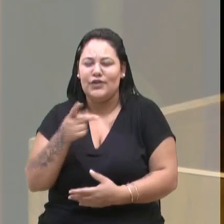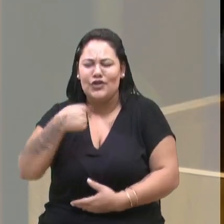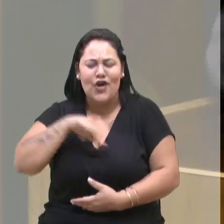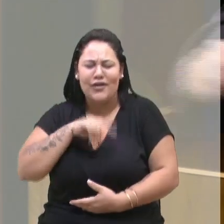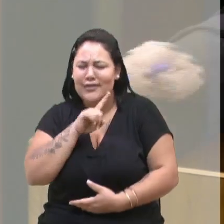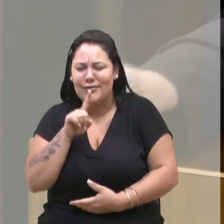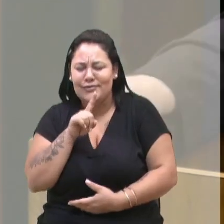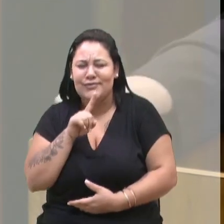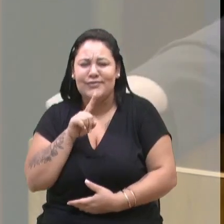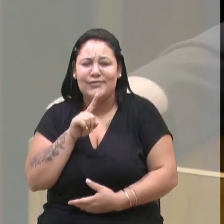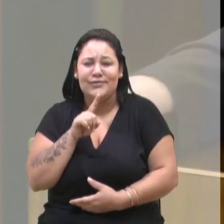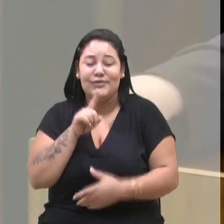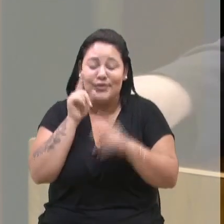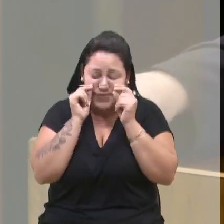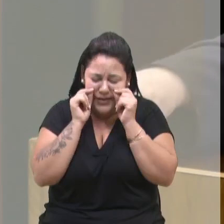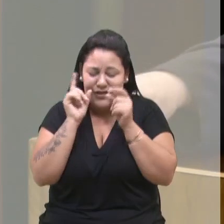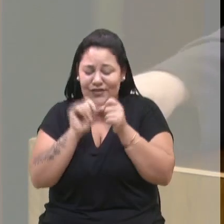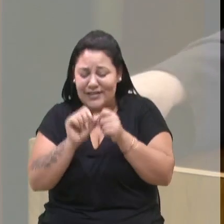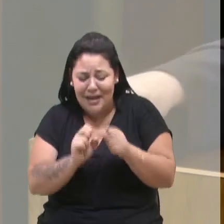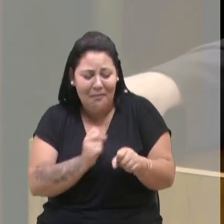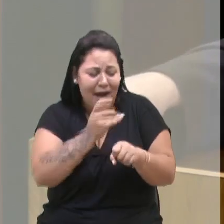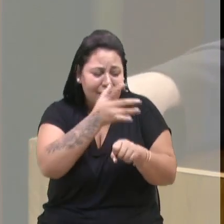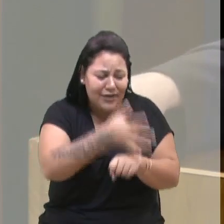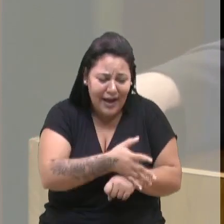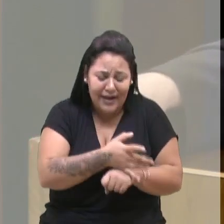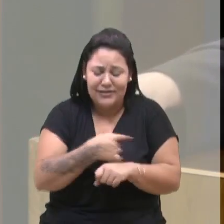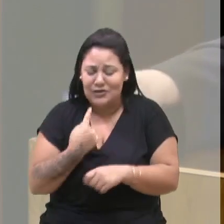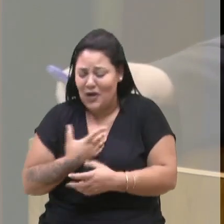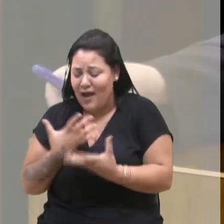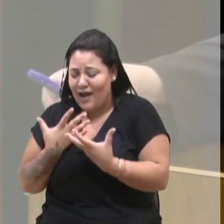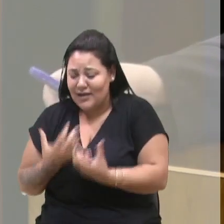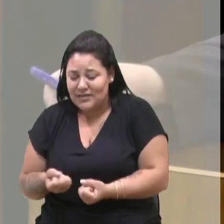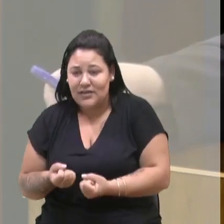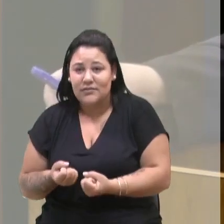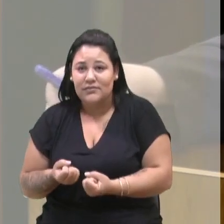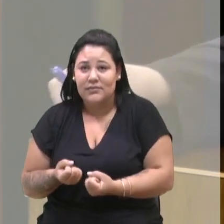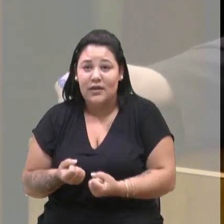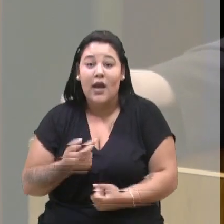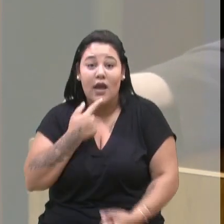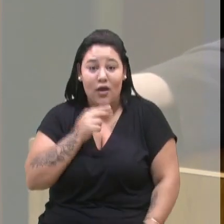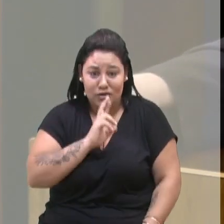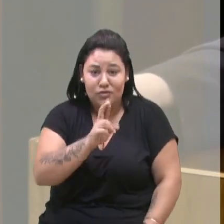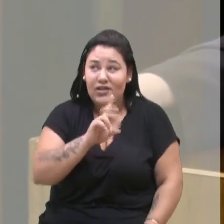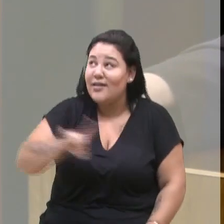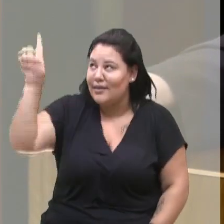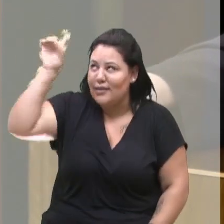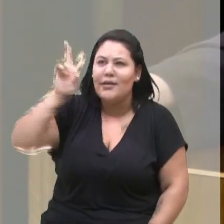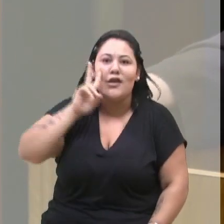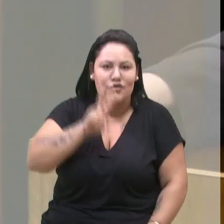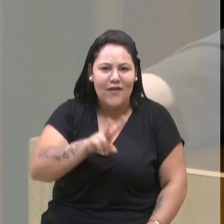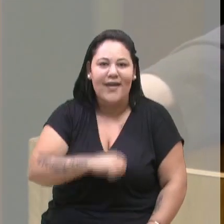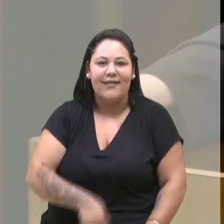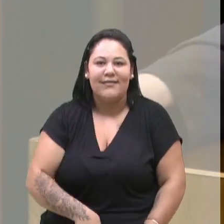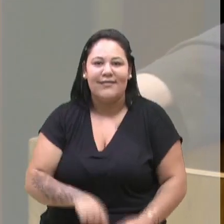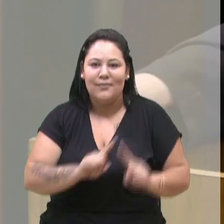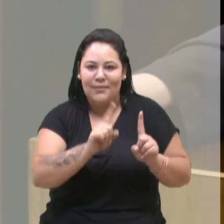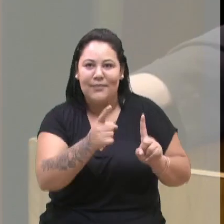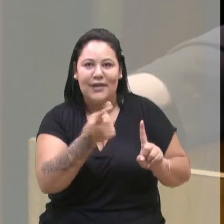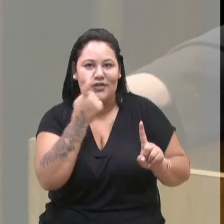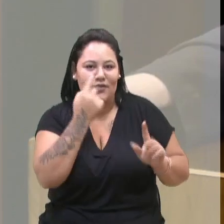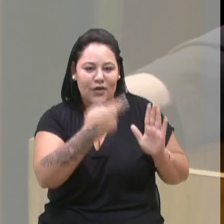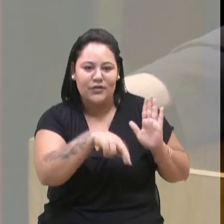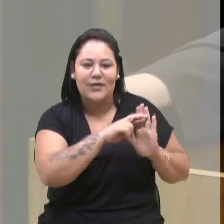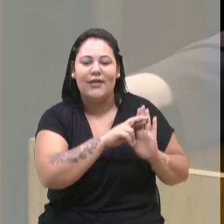de noite, de madrugada, como estamos cansados. E eu dizia, Deus está vendo, perfeito, mas vamos ver o resultado, e aí vem a